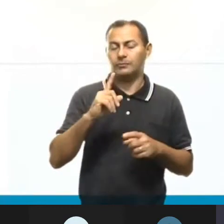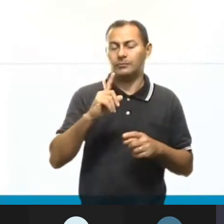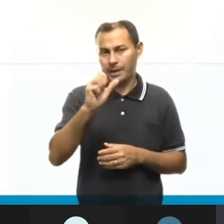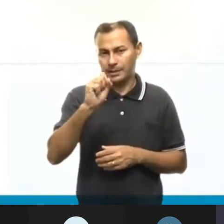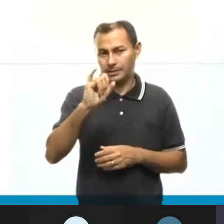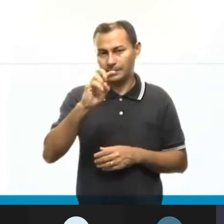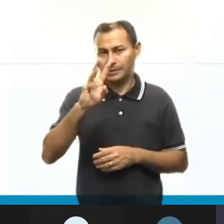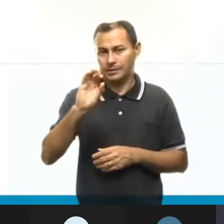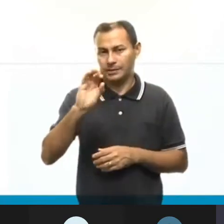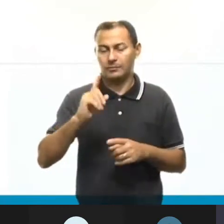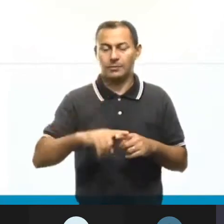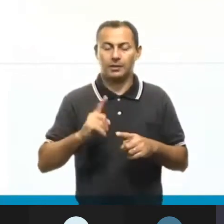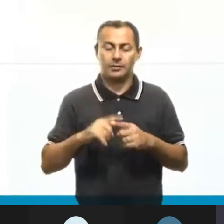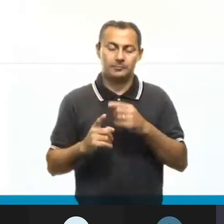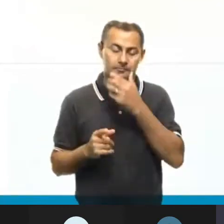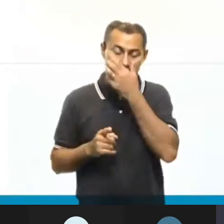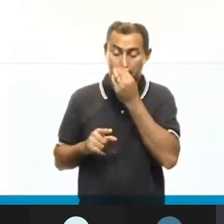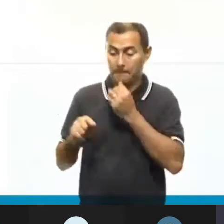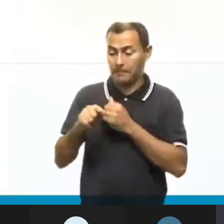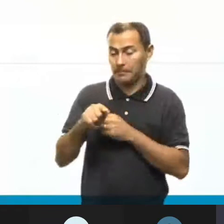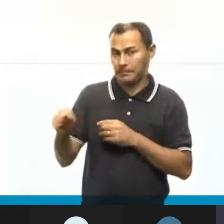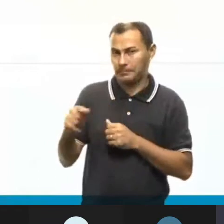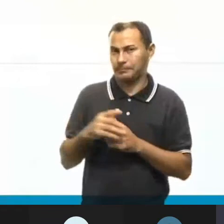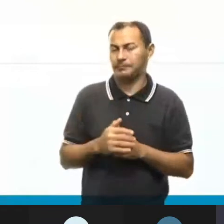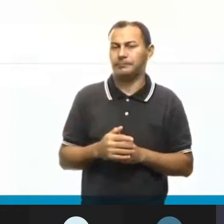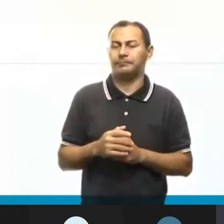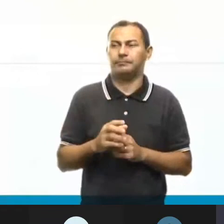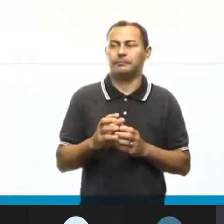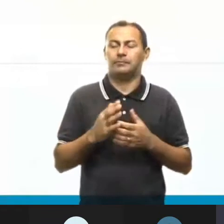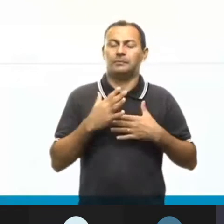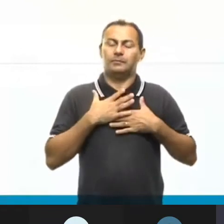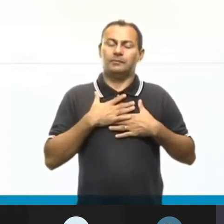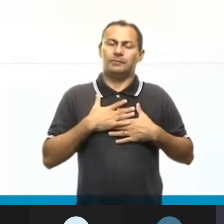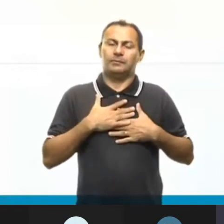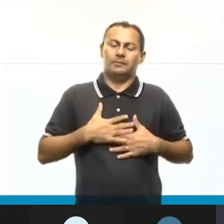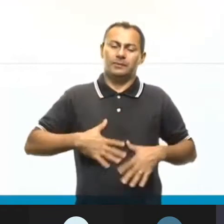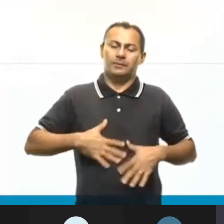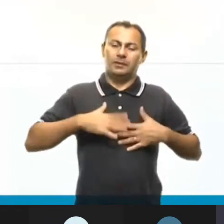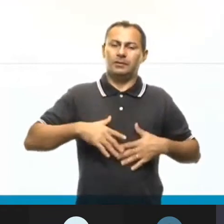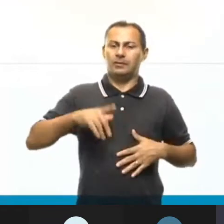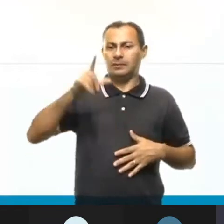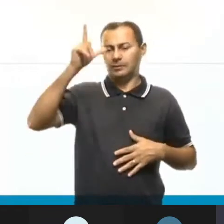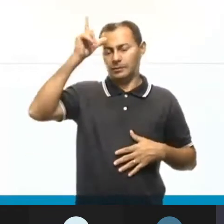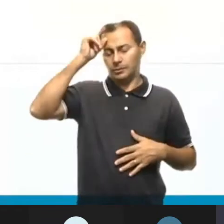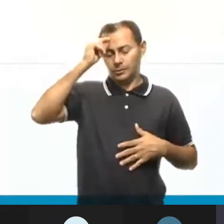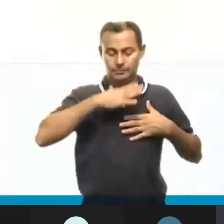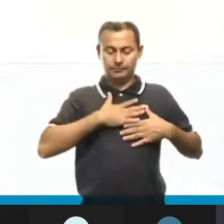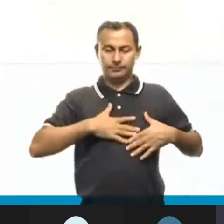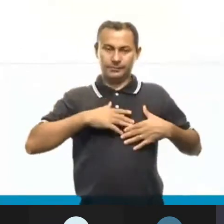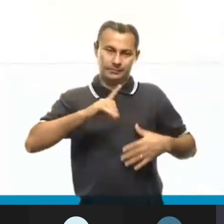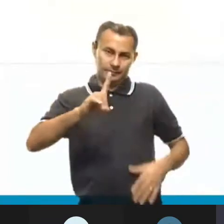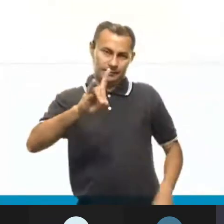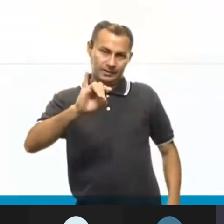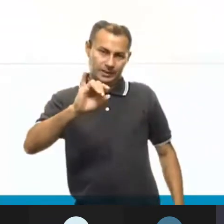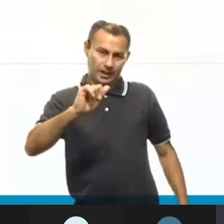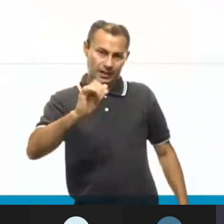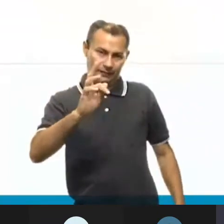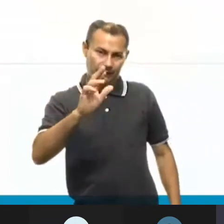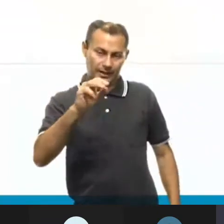passivo? Porque ela é resultado do relaxamento do diafragma e dos